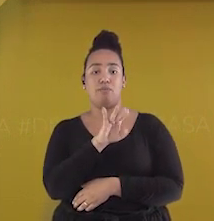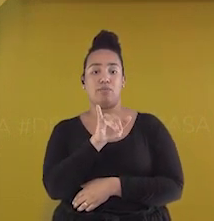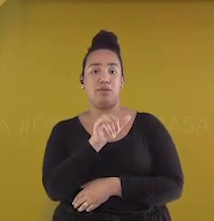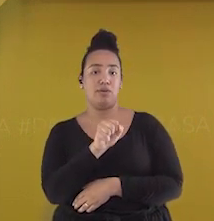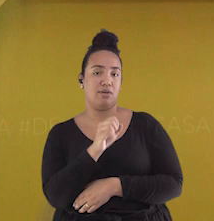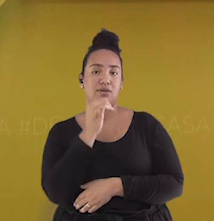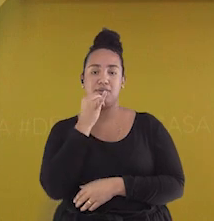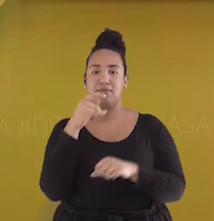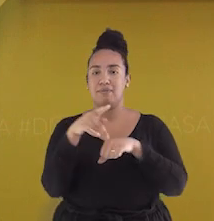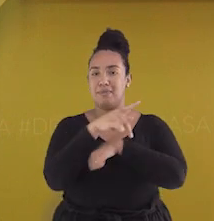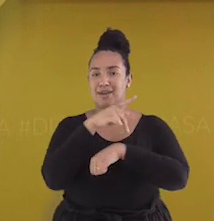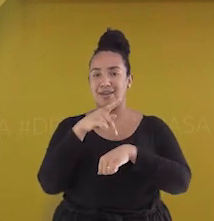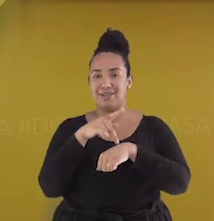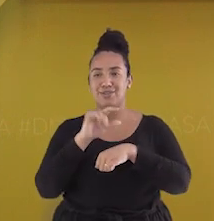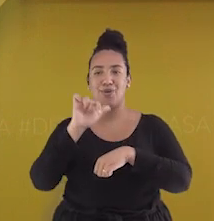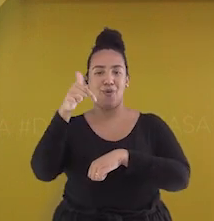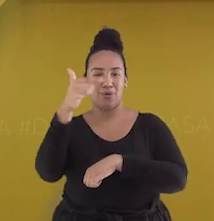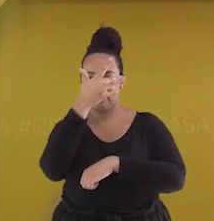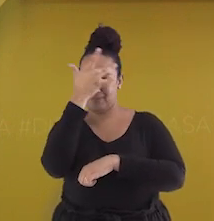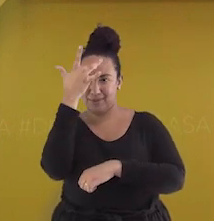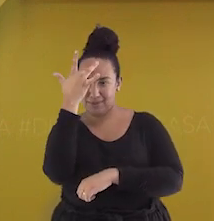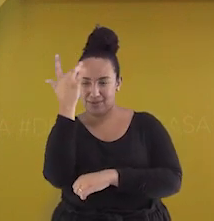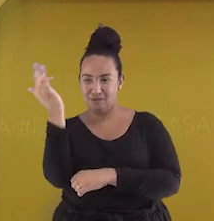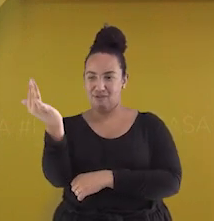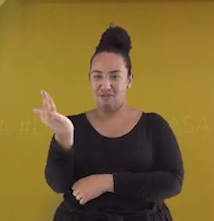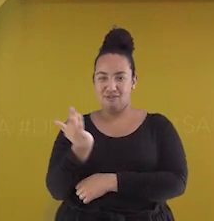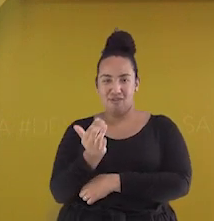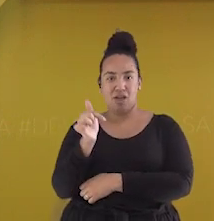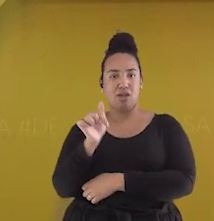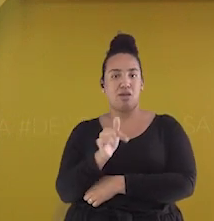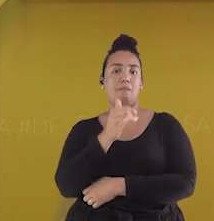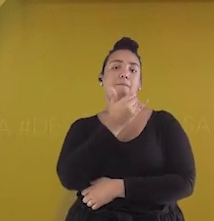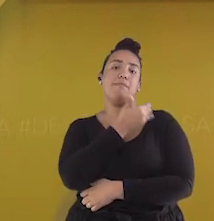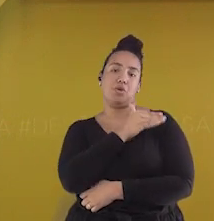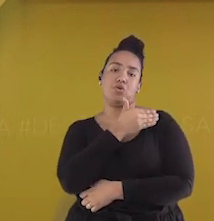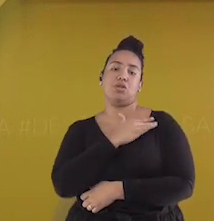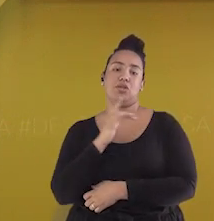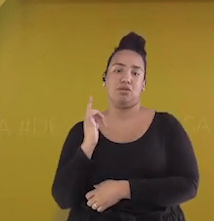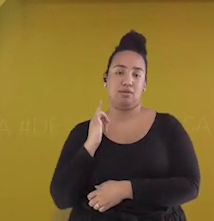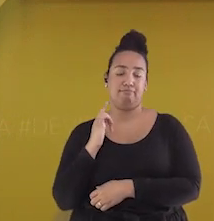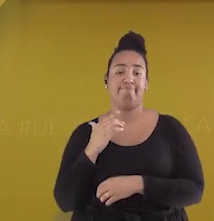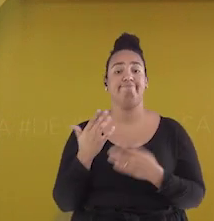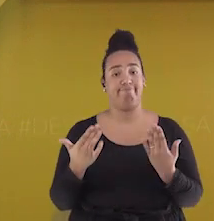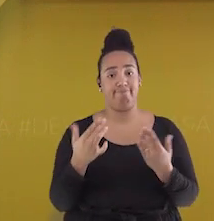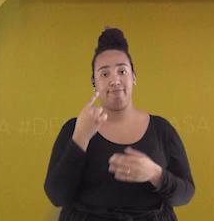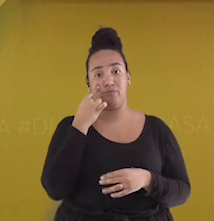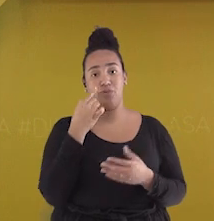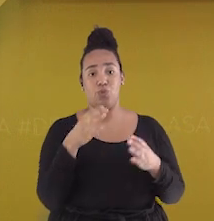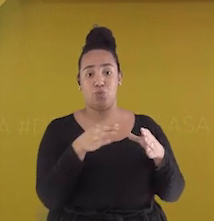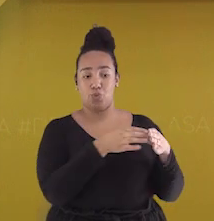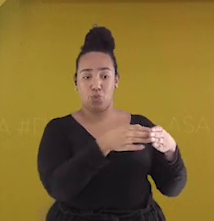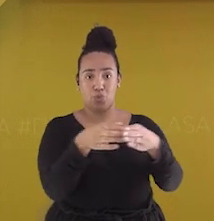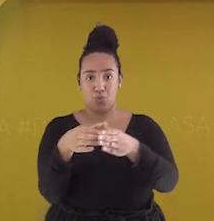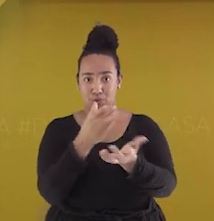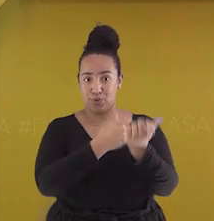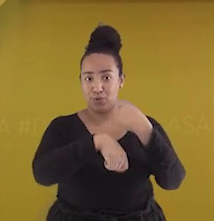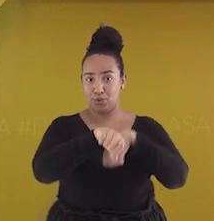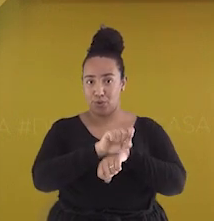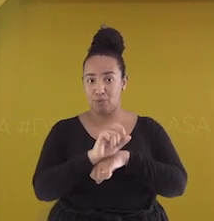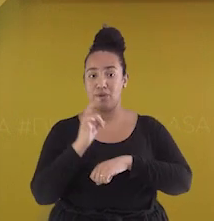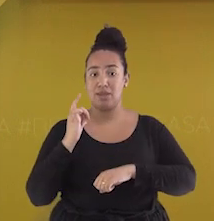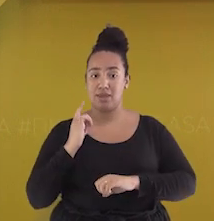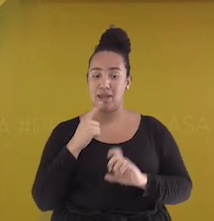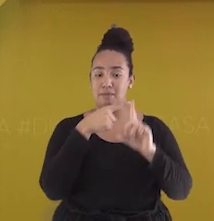estrangeiras. Bom, entendemos assim que os blocos econômicos têm lá suas vantagens e também